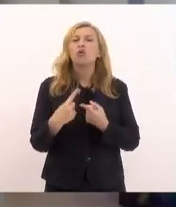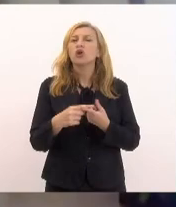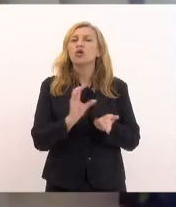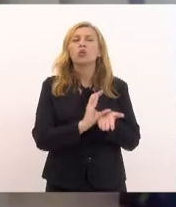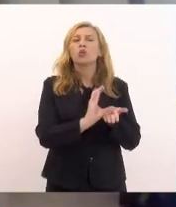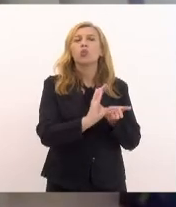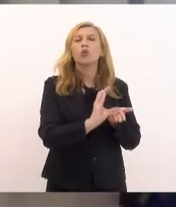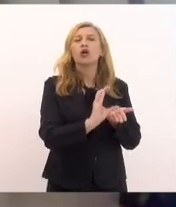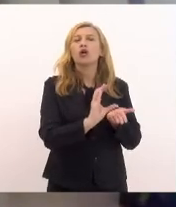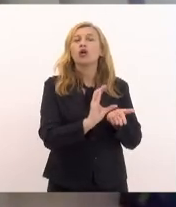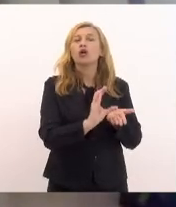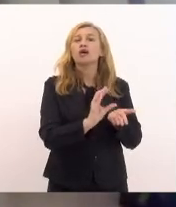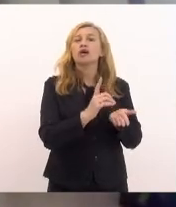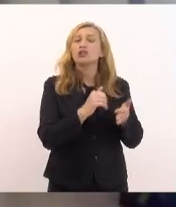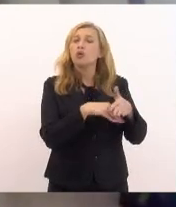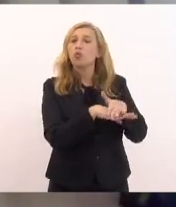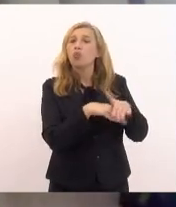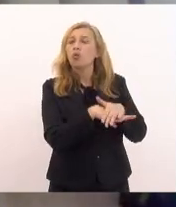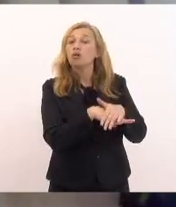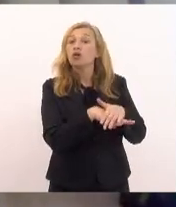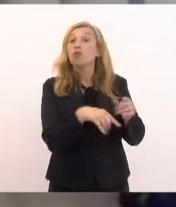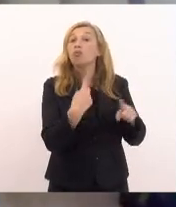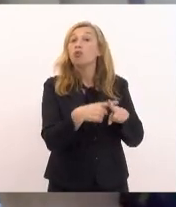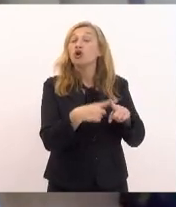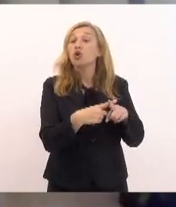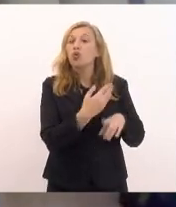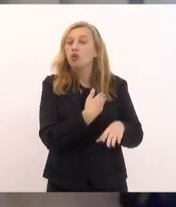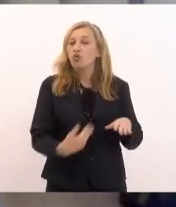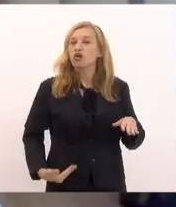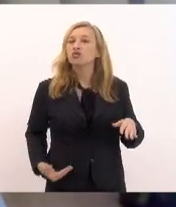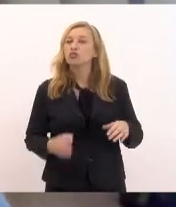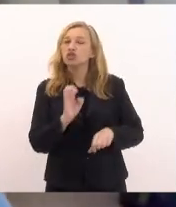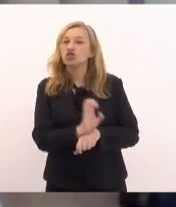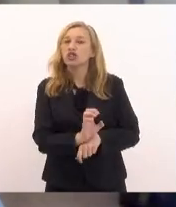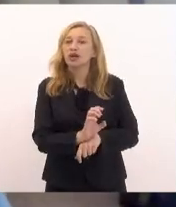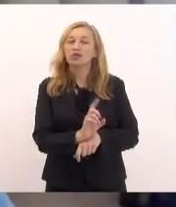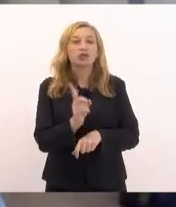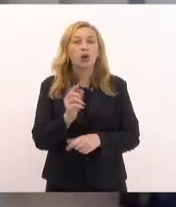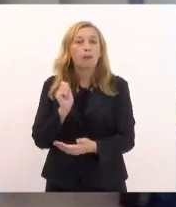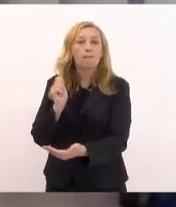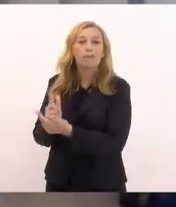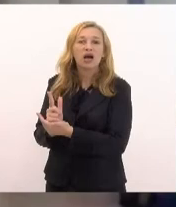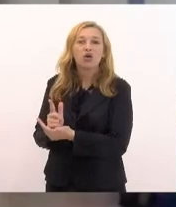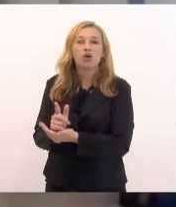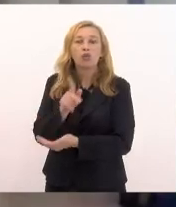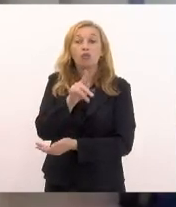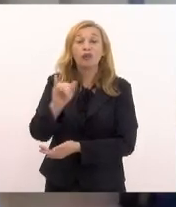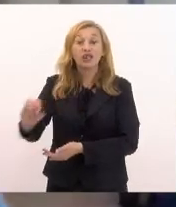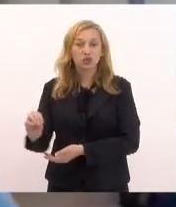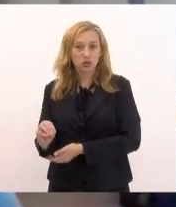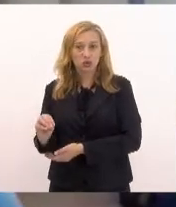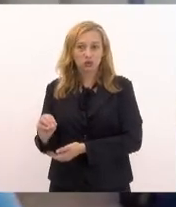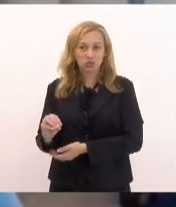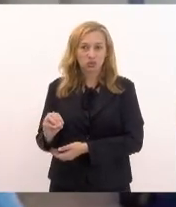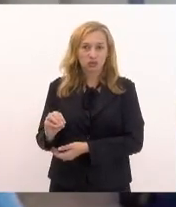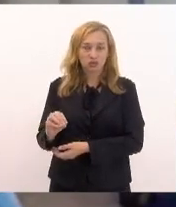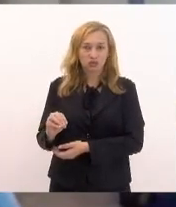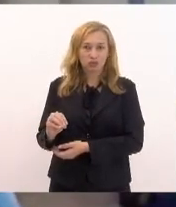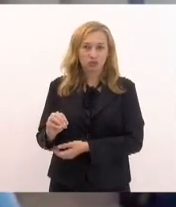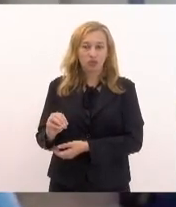sobraram? Porque o governo do Estado tem se recusado a pagar o piso do Magistério Nacional para os professores da rede